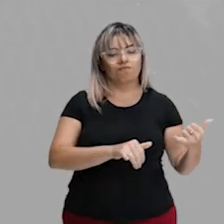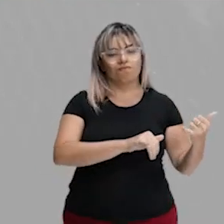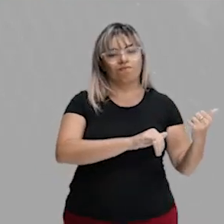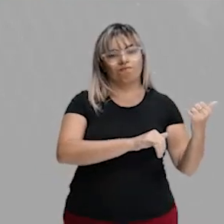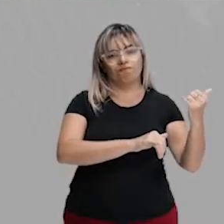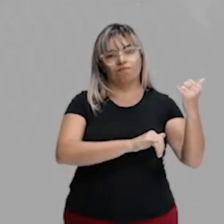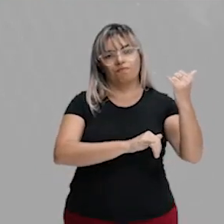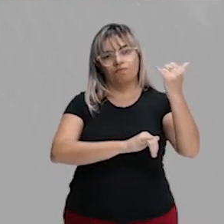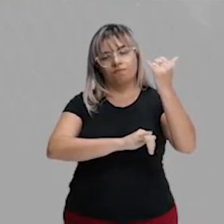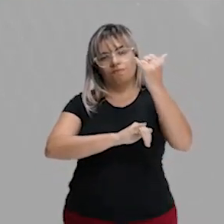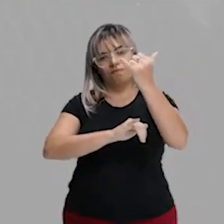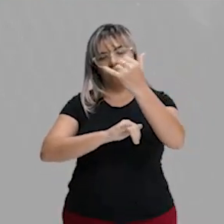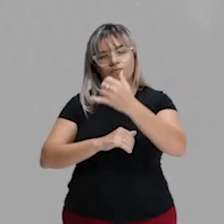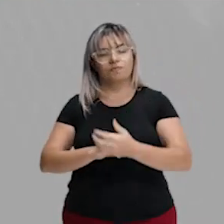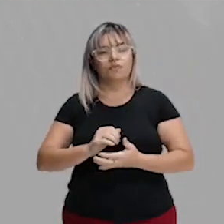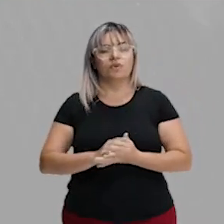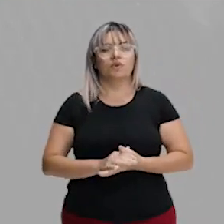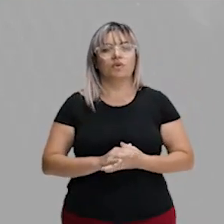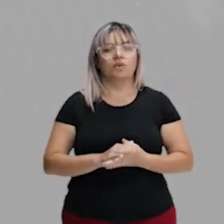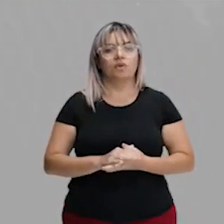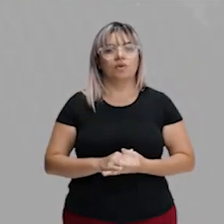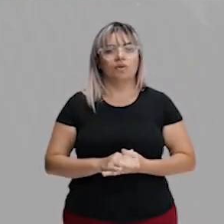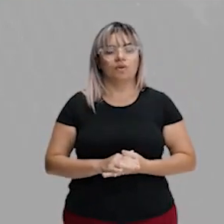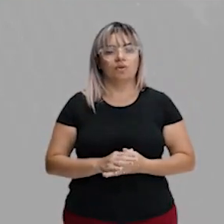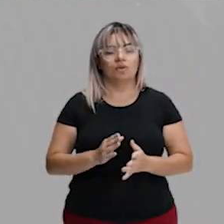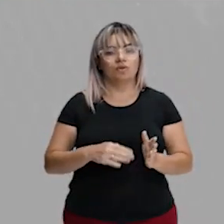ela chega primeiro